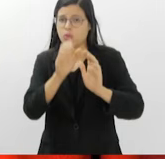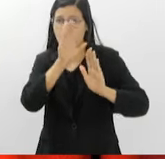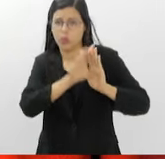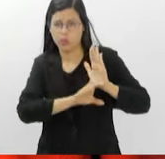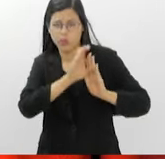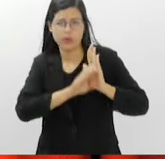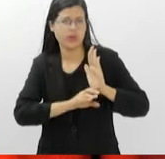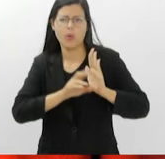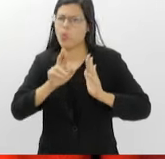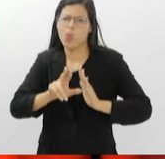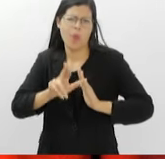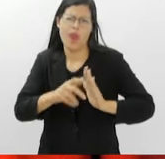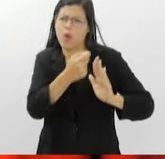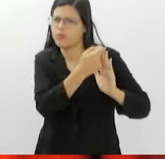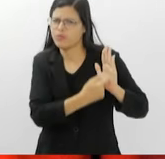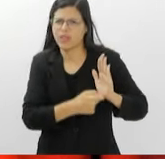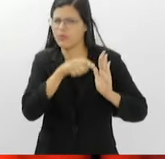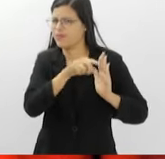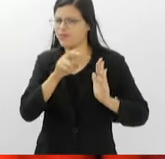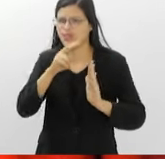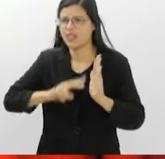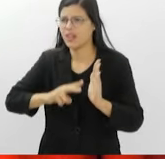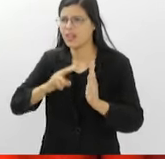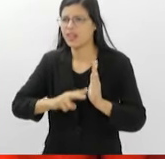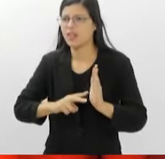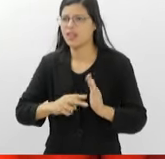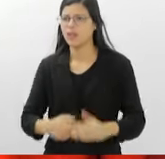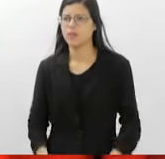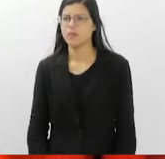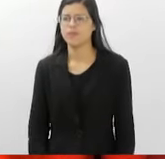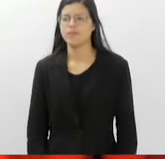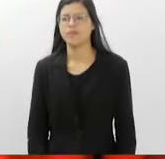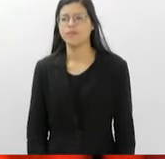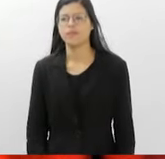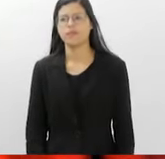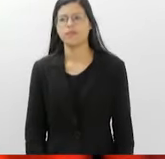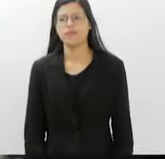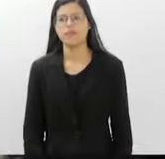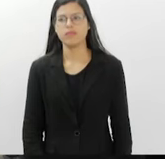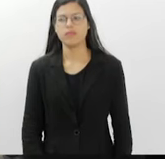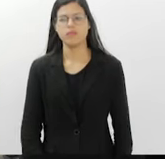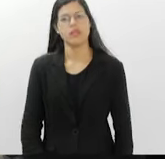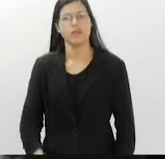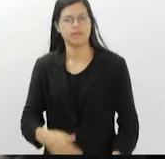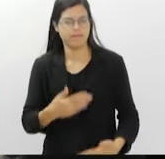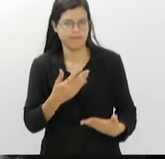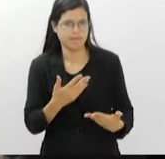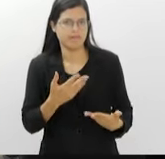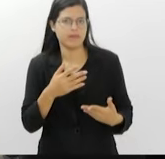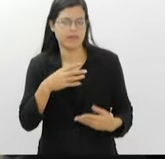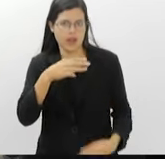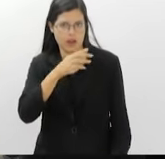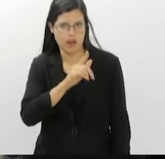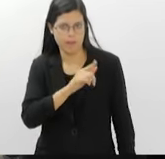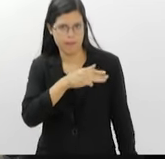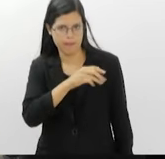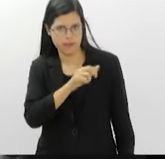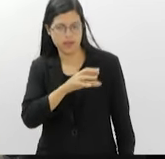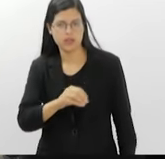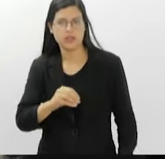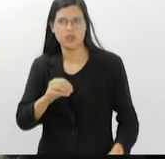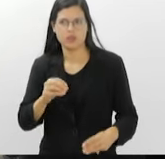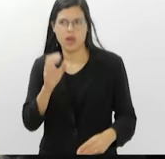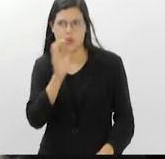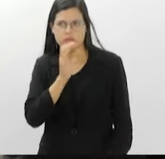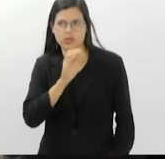aquela redação que Vossa Excelência leu. Me permite um segundo, Gualberto. Vocês me dariam um